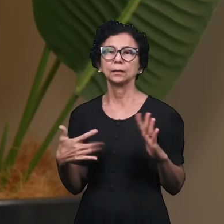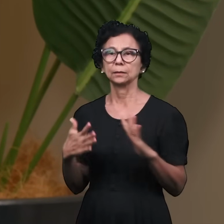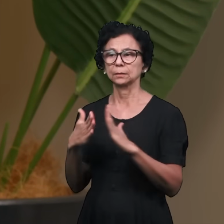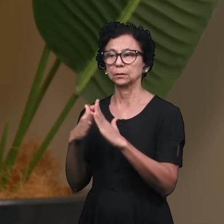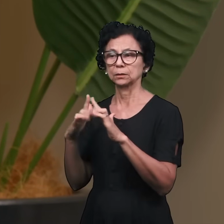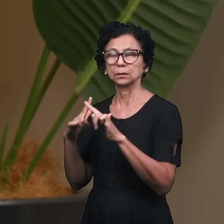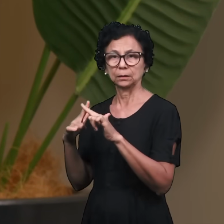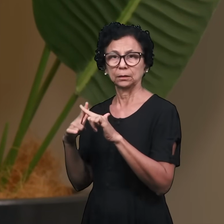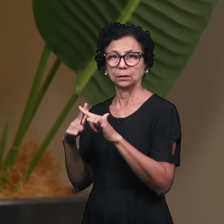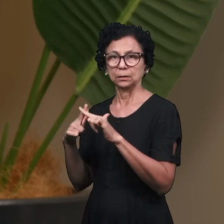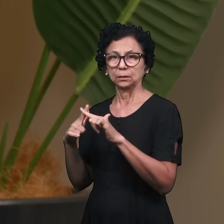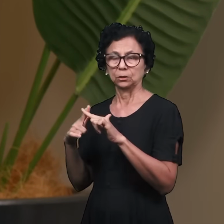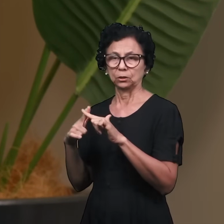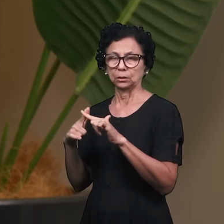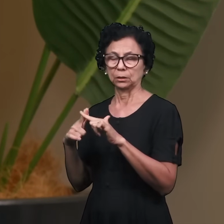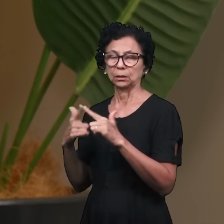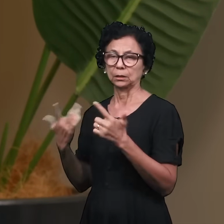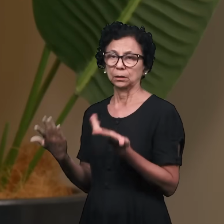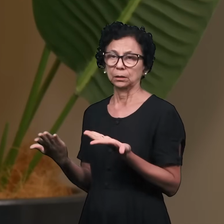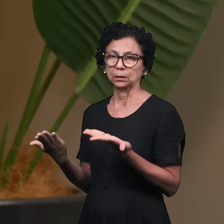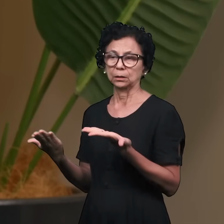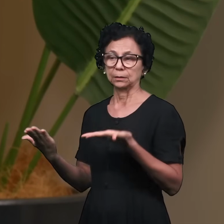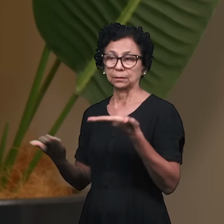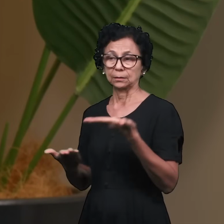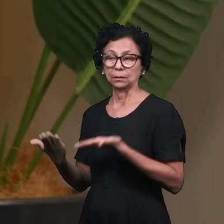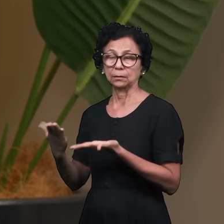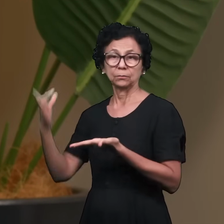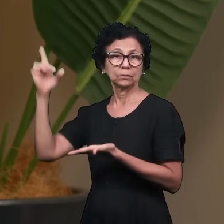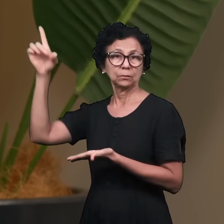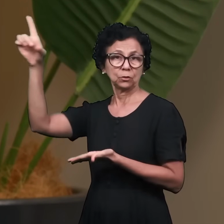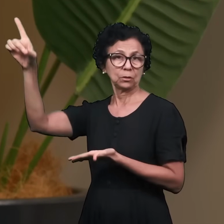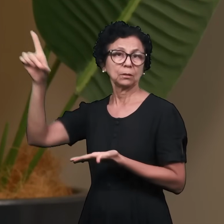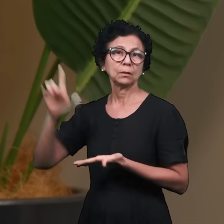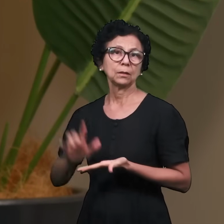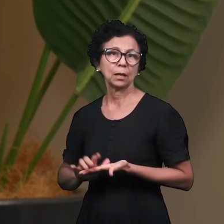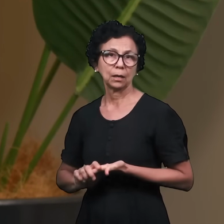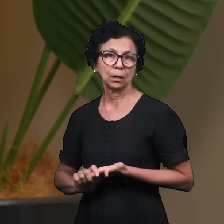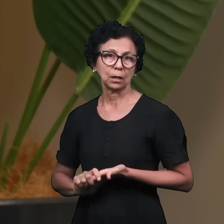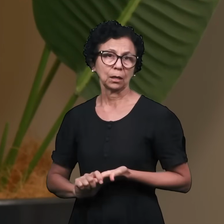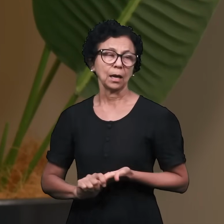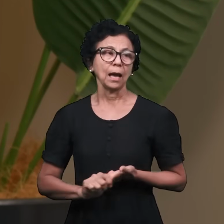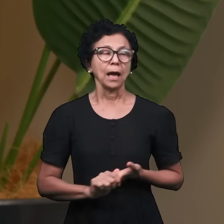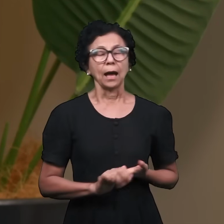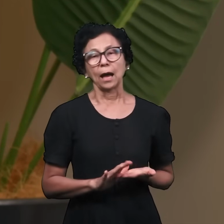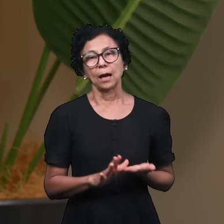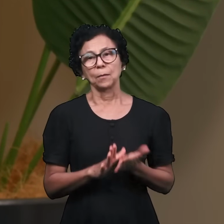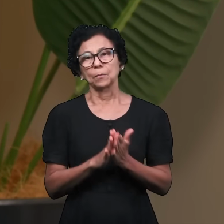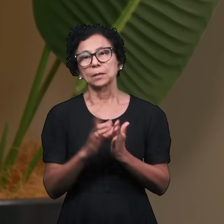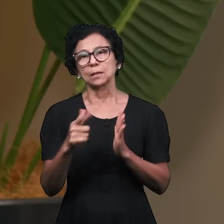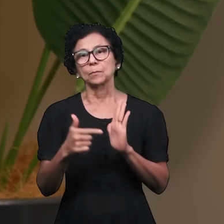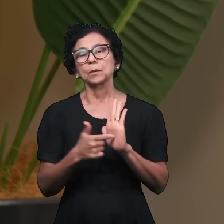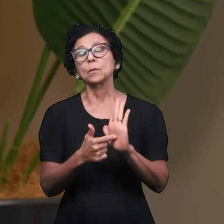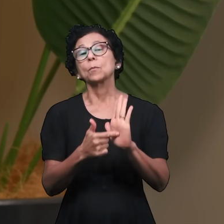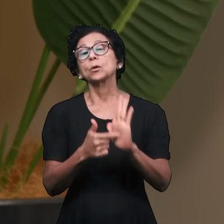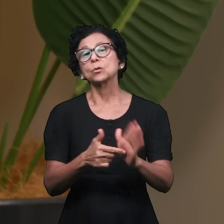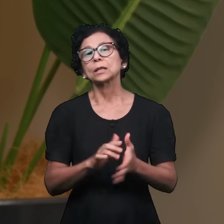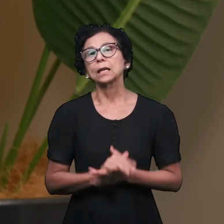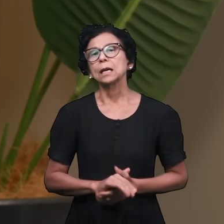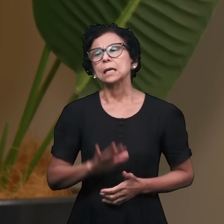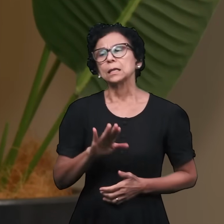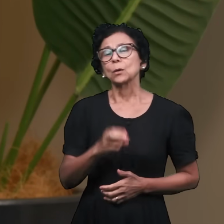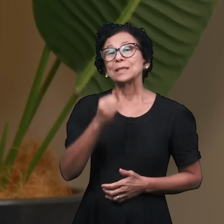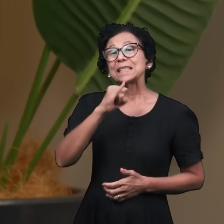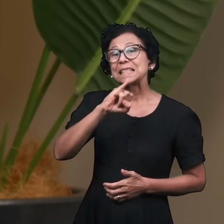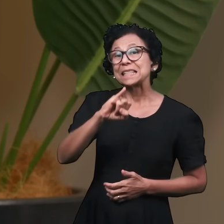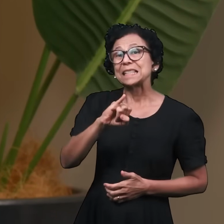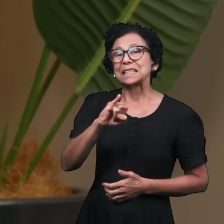de Deus, mas a Bíblia aqui não separa. Honra teu pai evangélico, teu pai pastor, teu pai que é